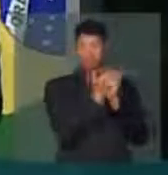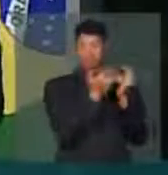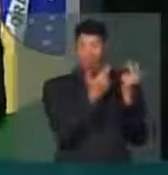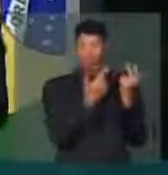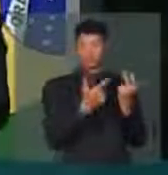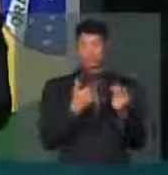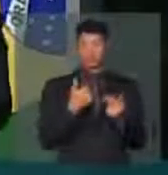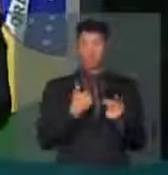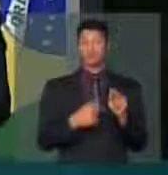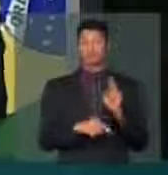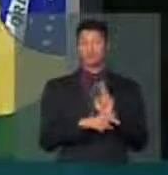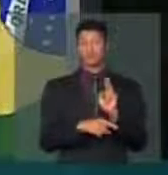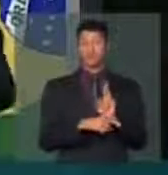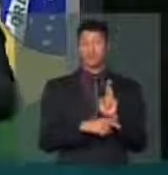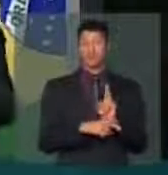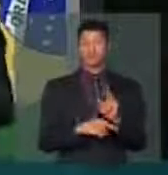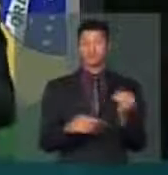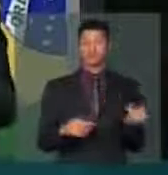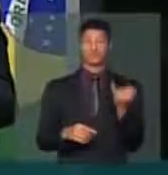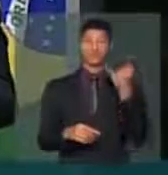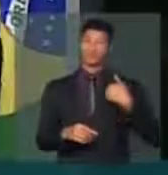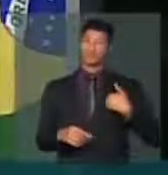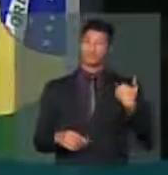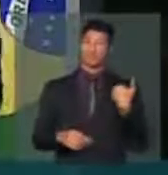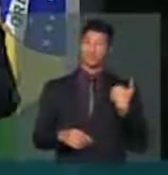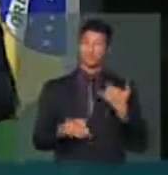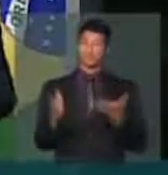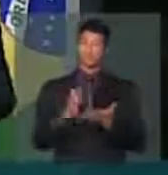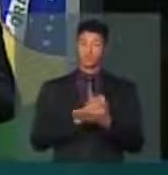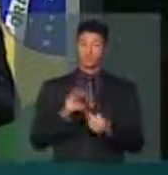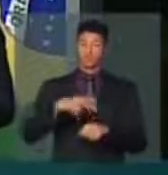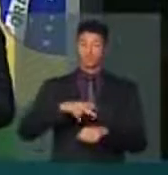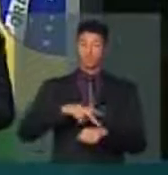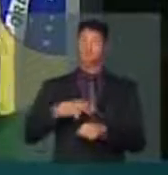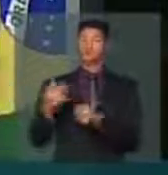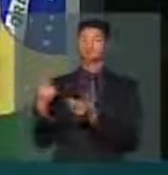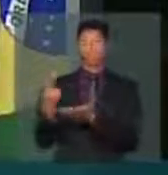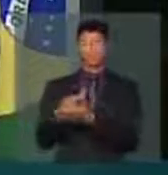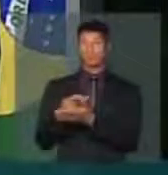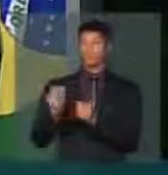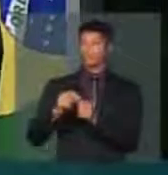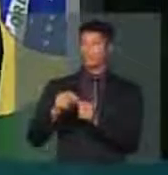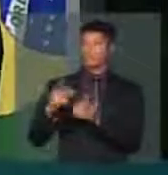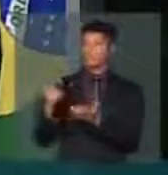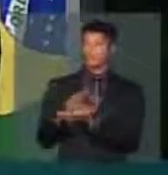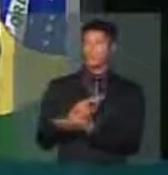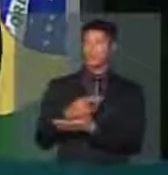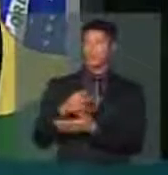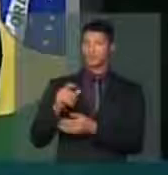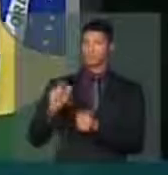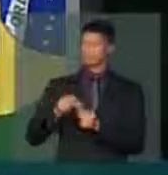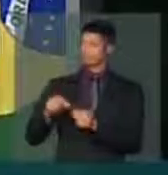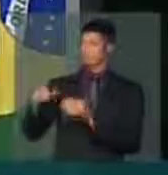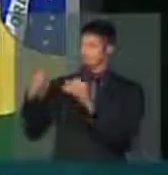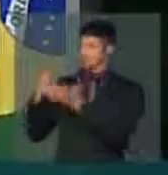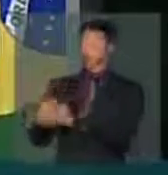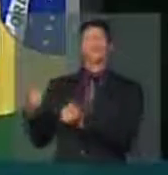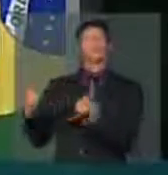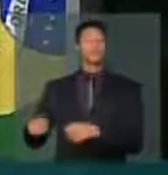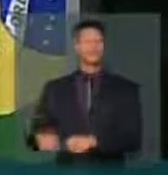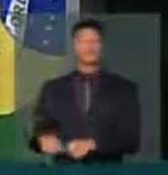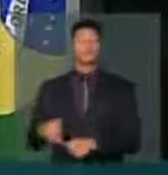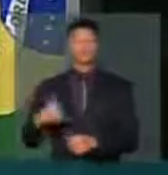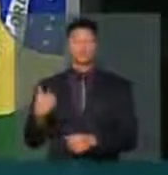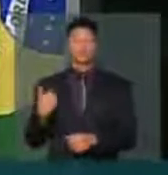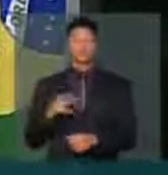É isso que eu defendo. Não importa a idade. Em alguns países são assim. Cometeu um crime hediondo? Cometeu.